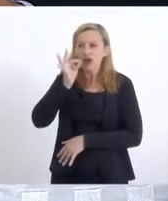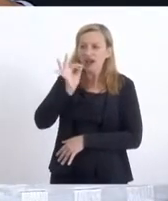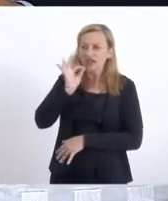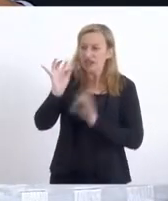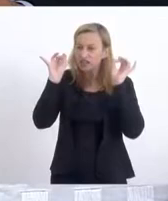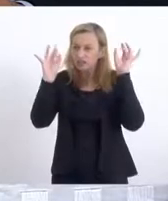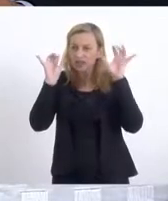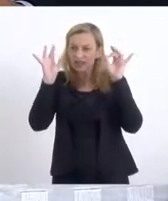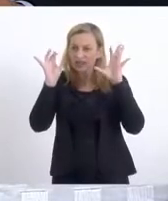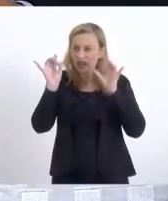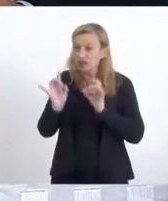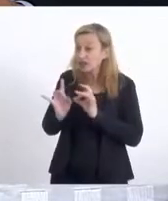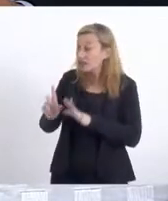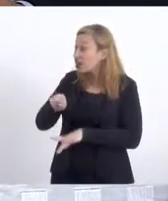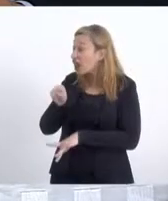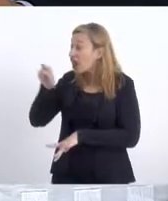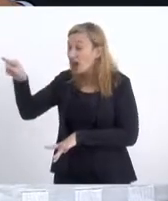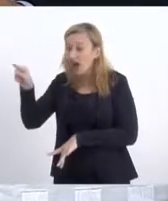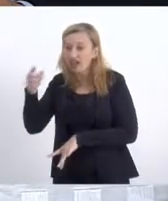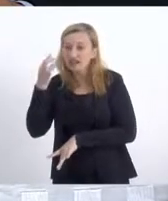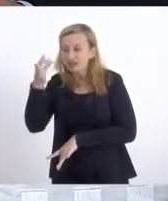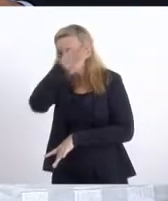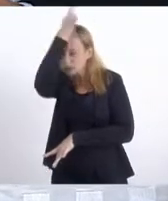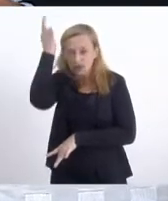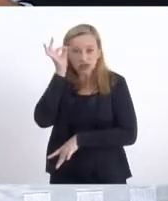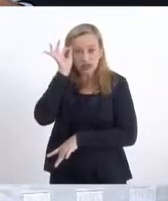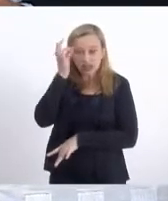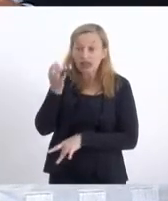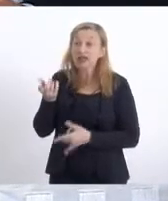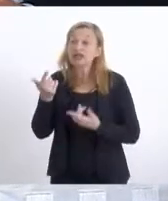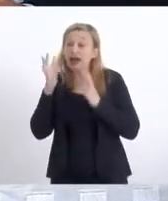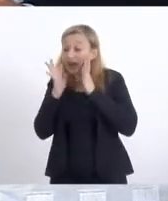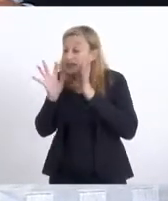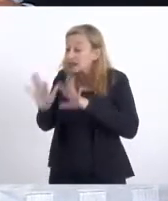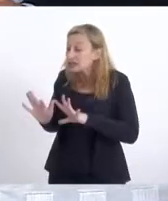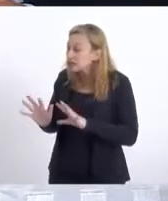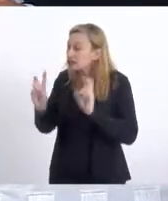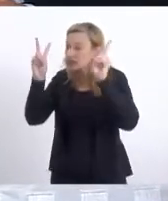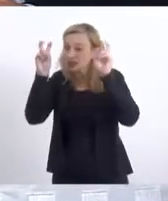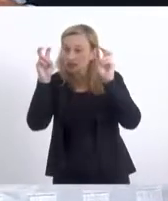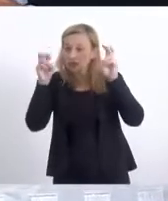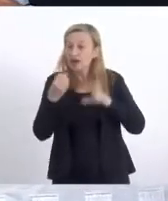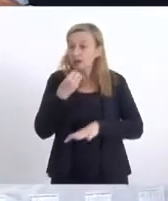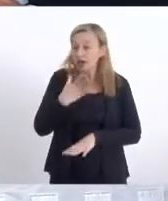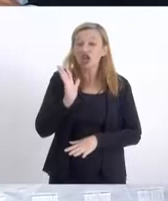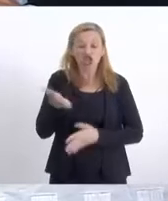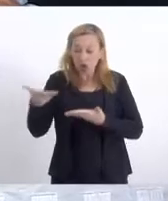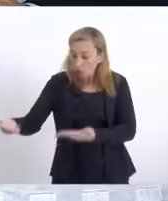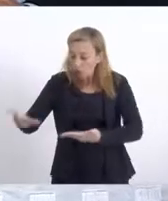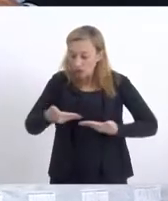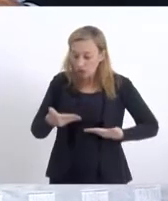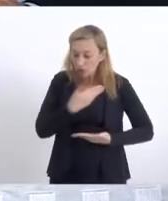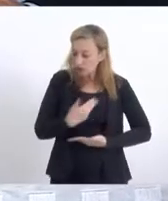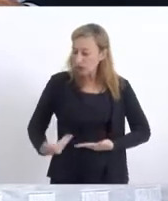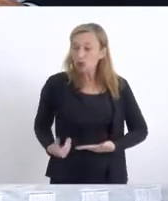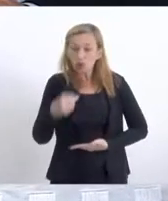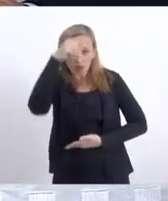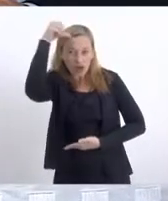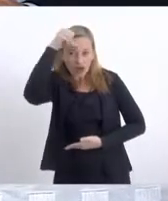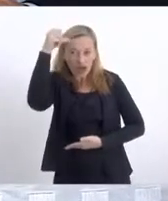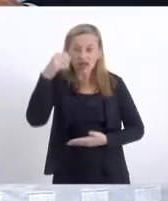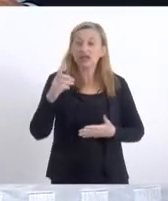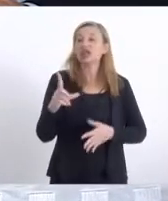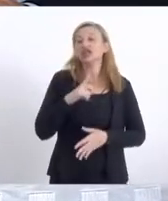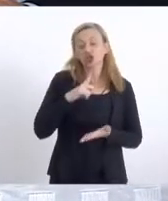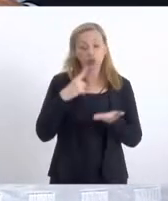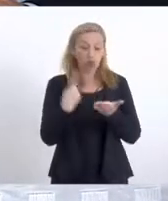Então, fundamental que a gente possa dar atenção nesses gargalos, eu acho que faz bem. Eu já convidei o governador Cláudio, mas ele tinha um